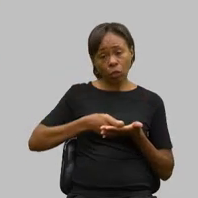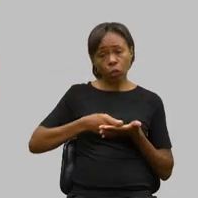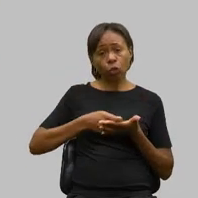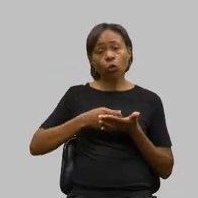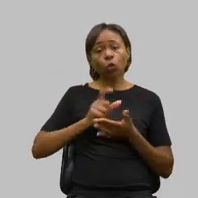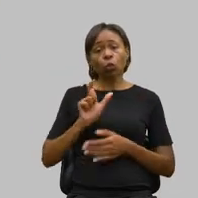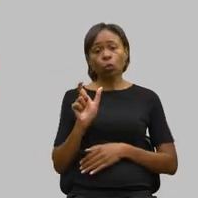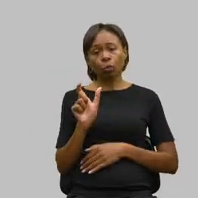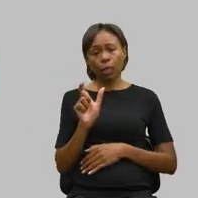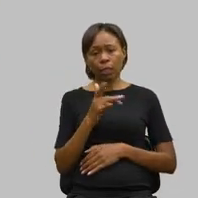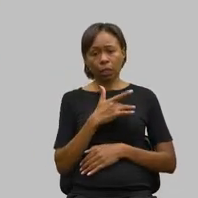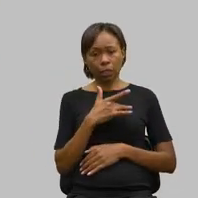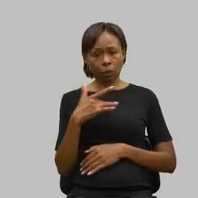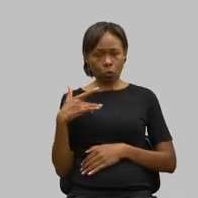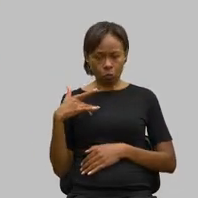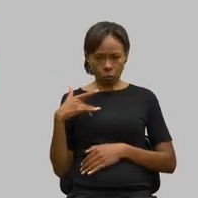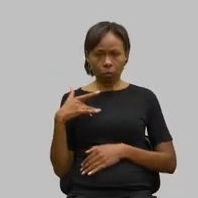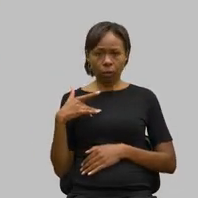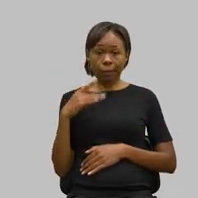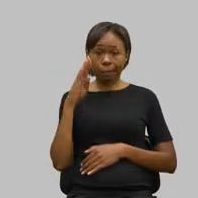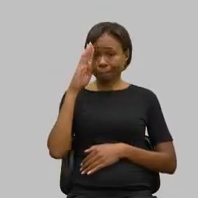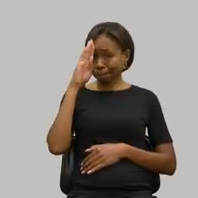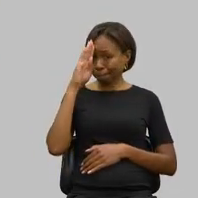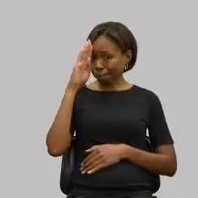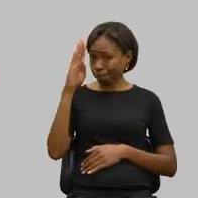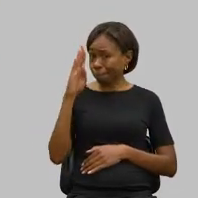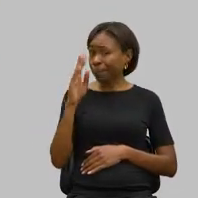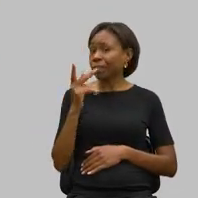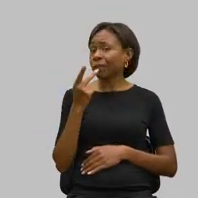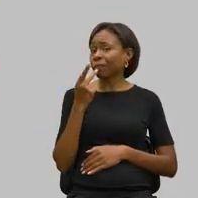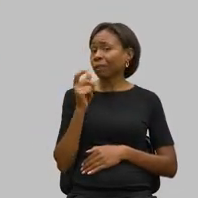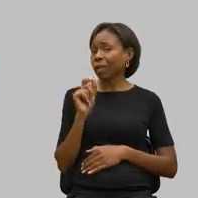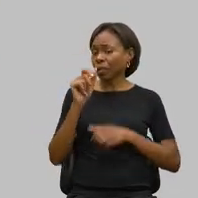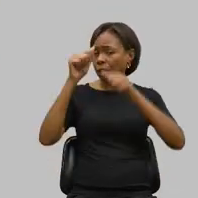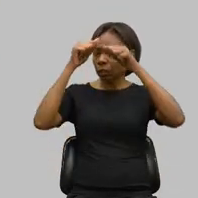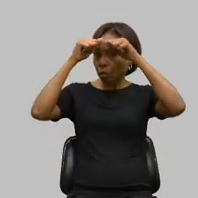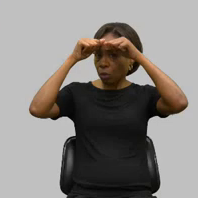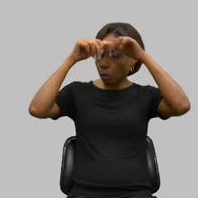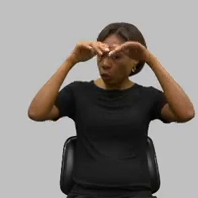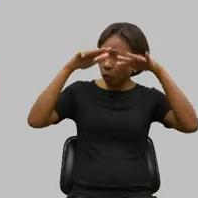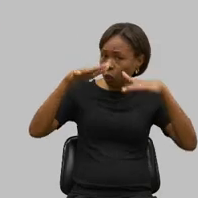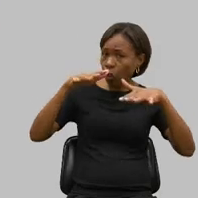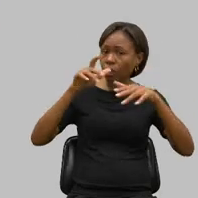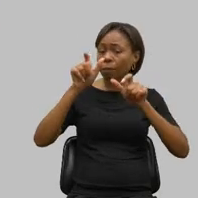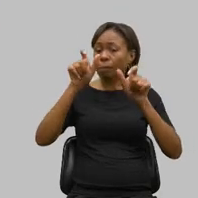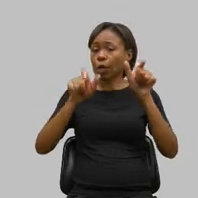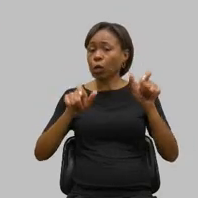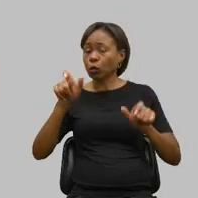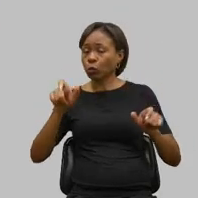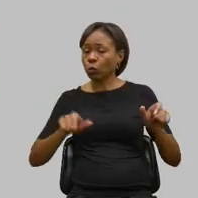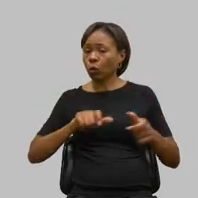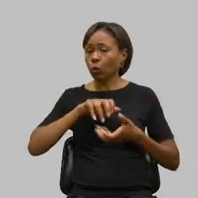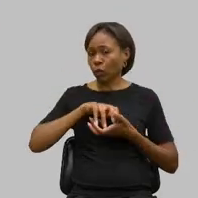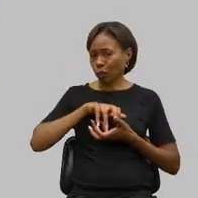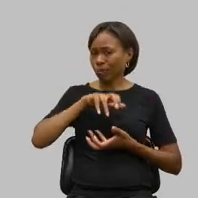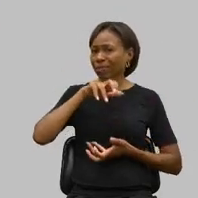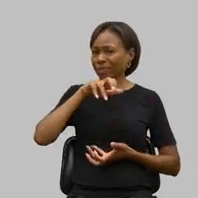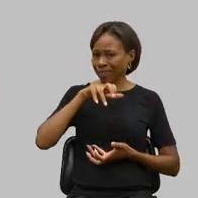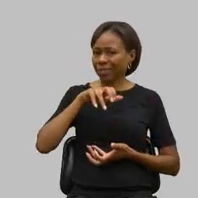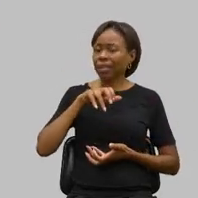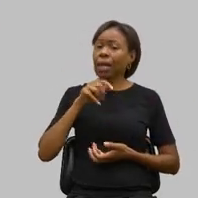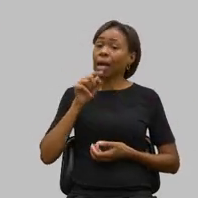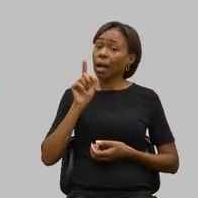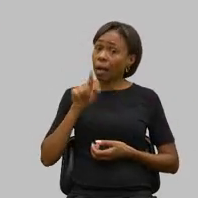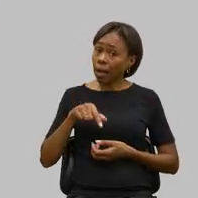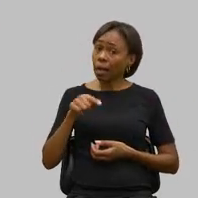saúde, principalmente quando nós estamos falando sobre autistas, idosos. E essa é uma política pública que eu preocupo muito,